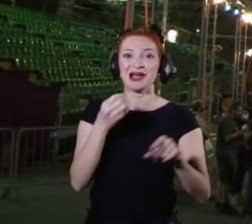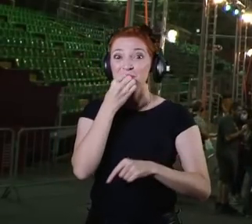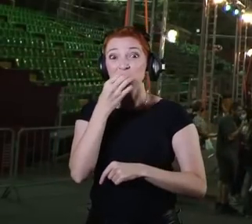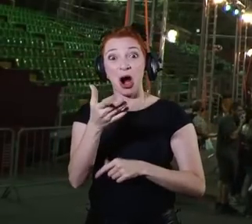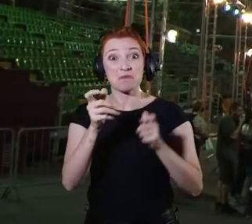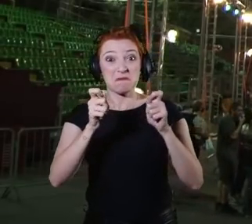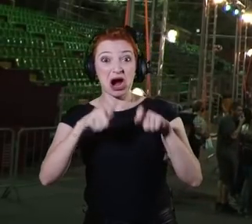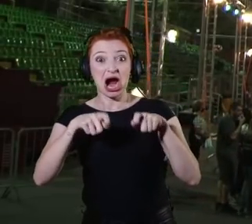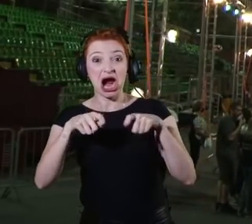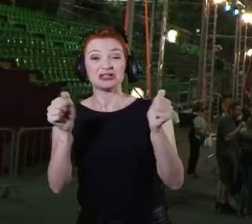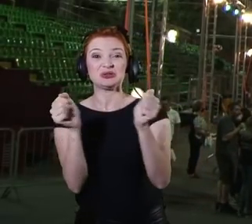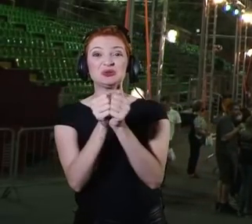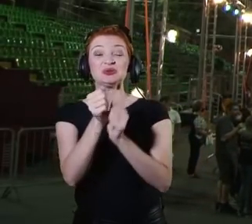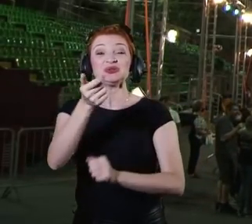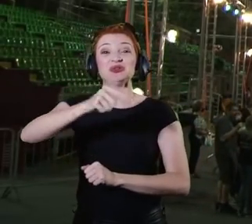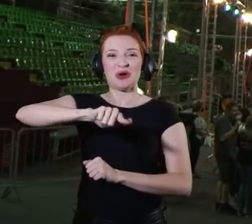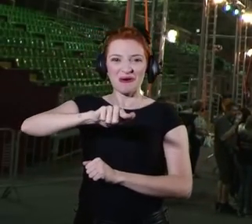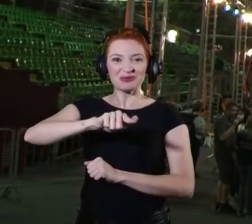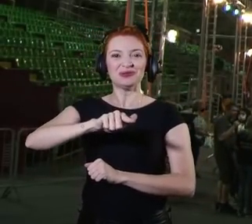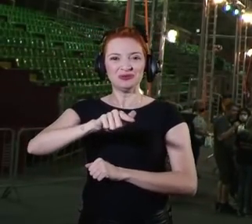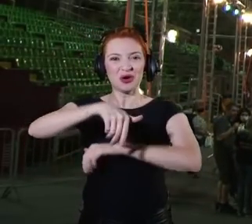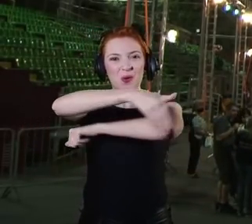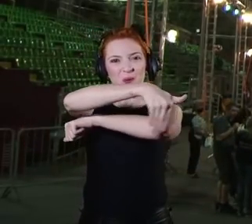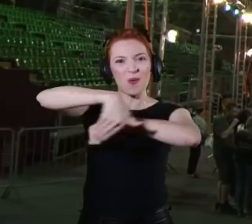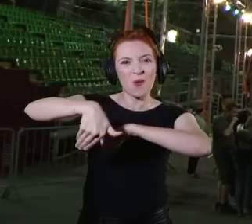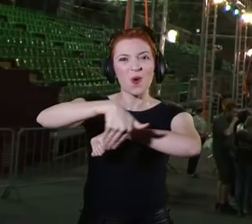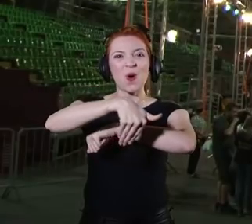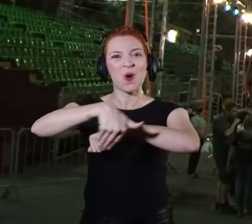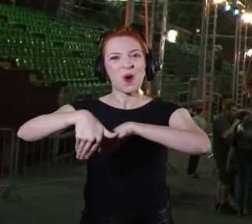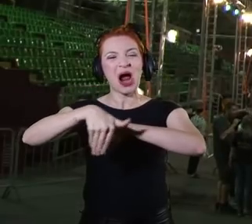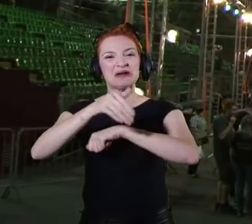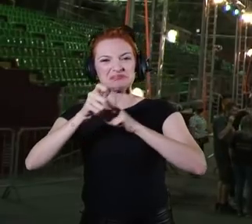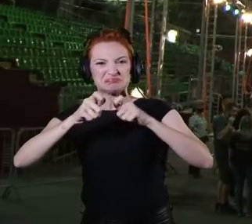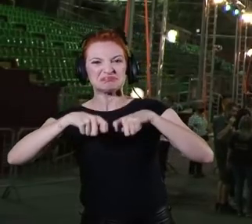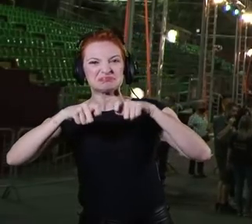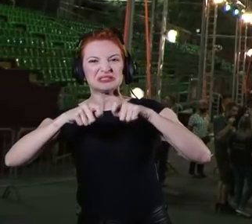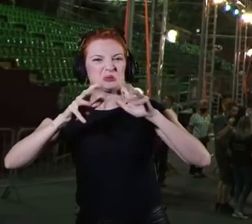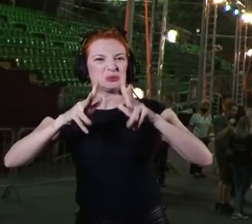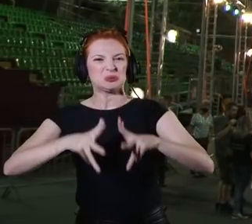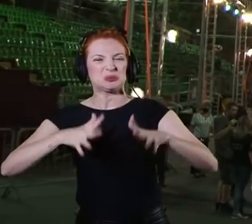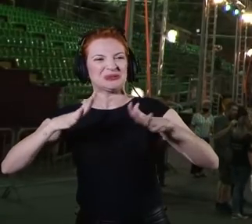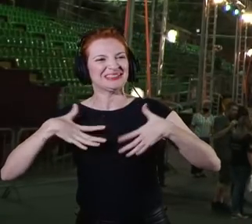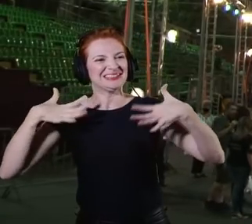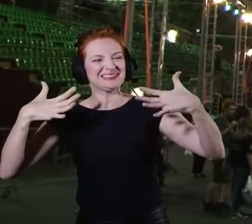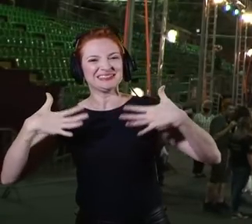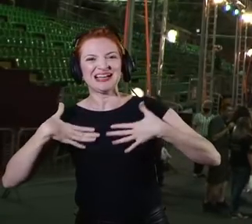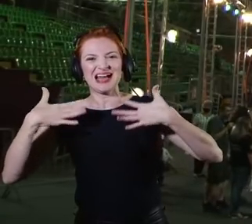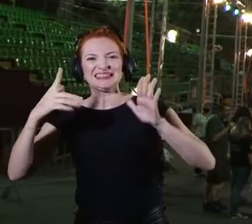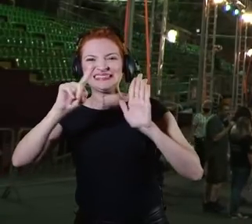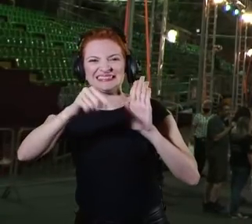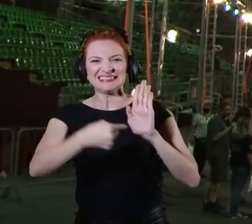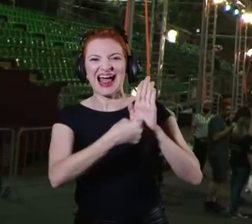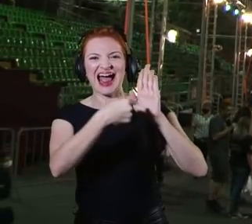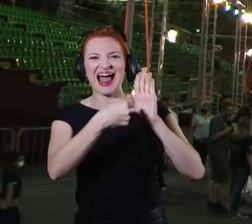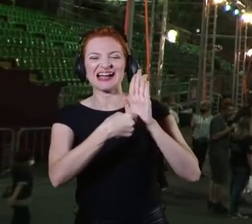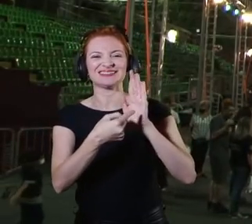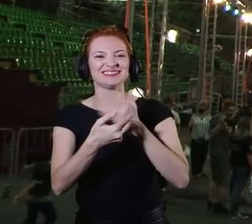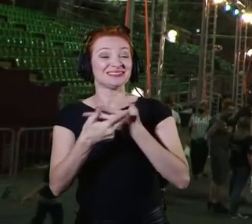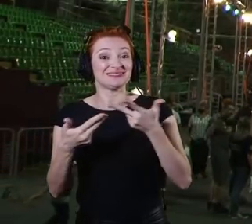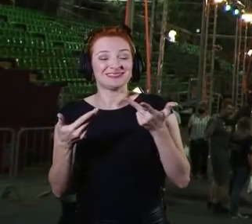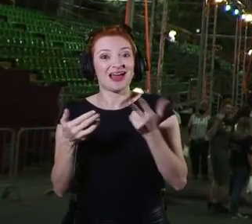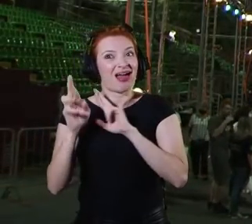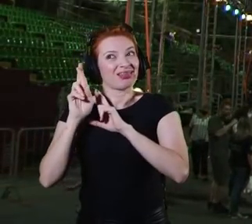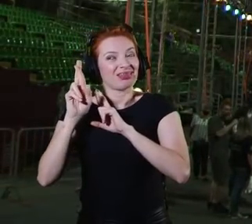estar juntos outra vez aqui na Sinimbu, trazendo todas as alegrias, os destaques. E vamos ver